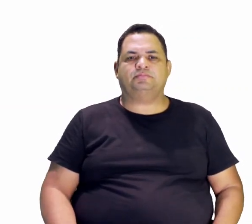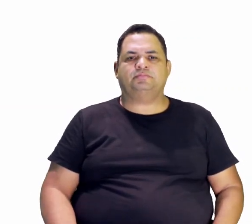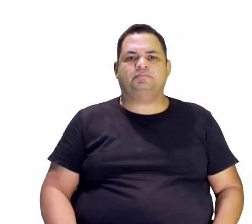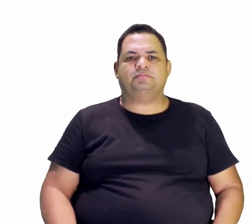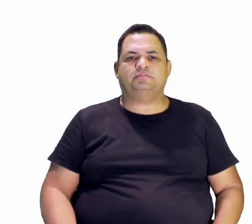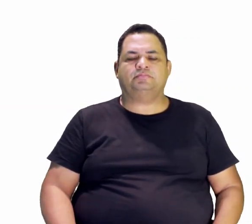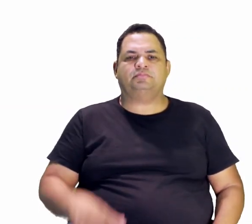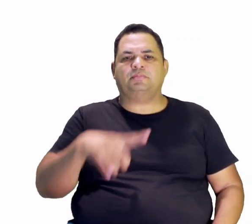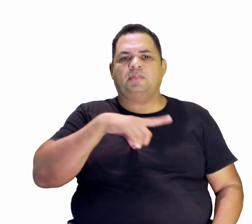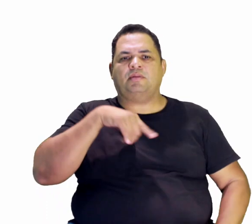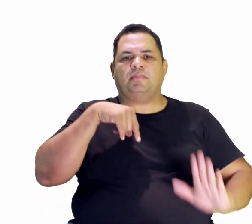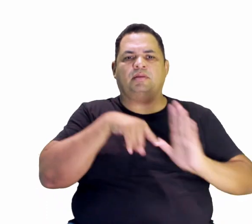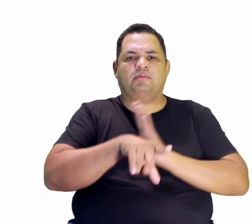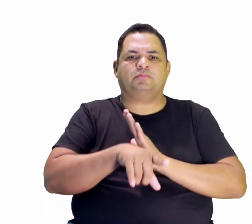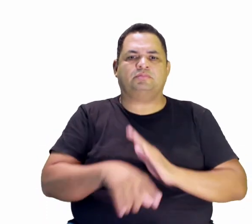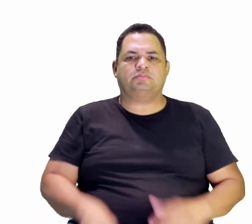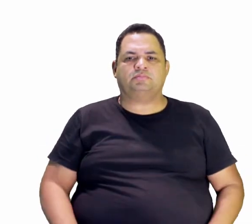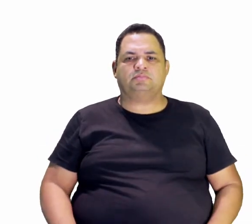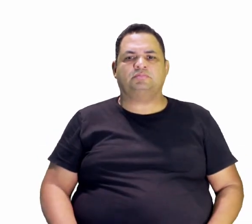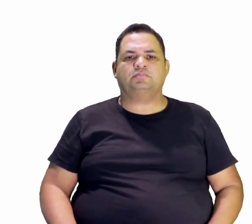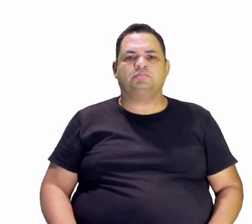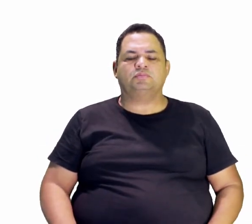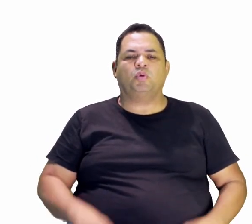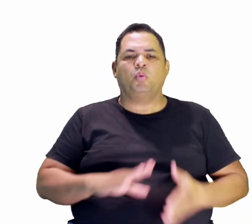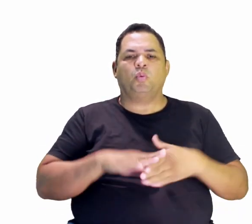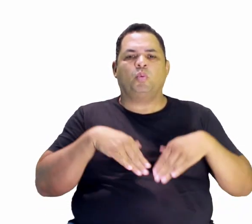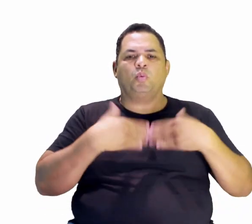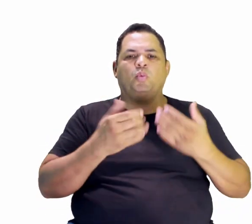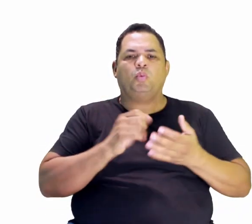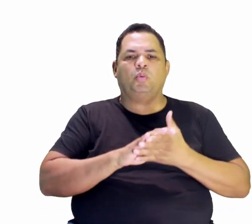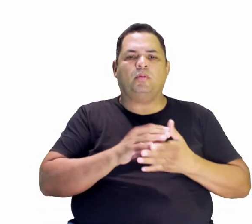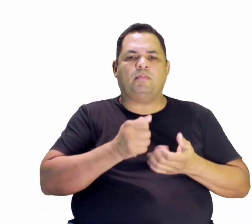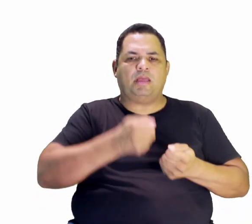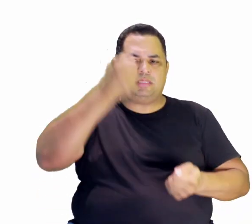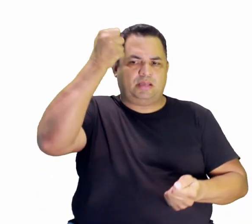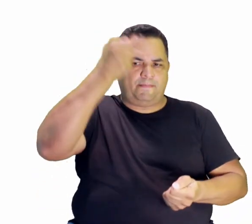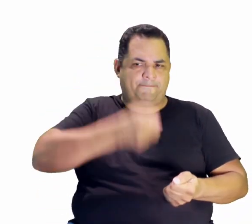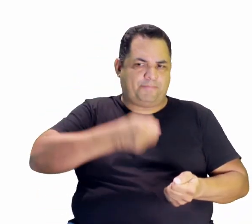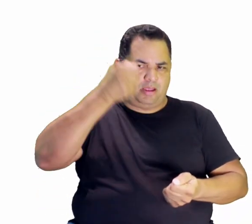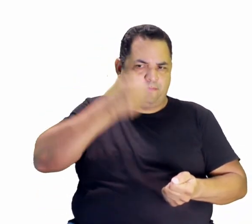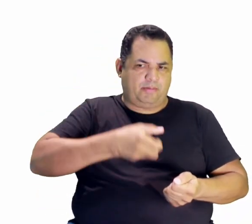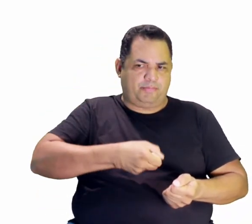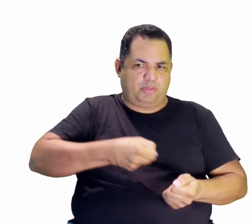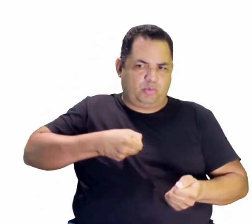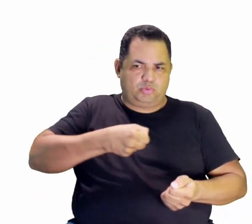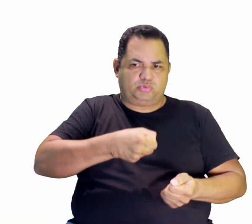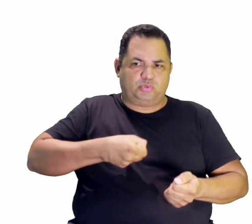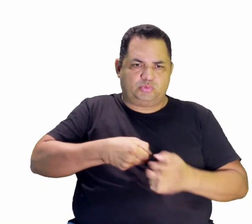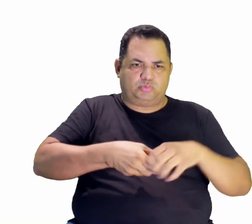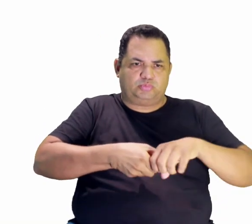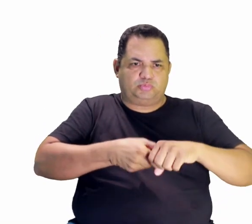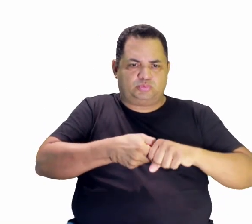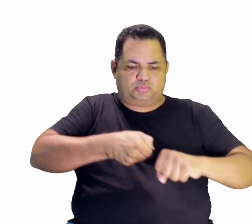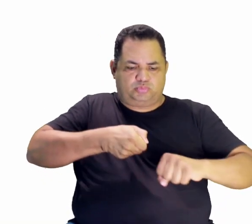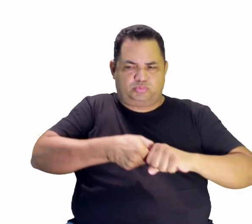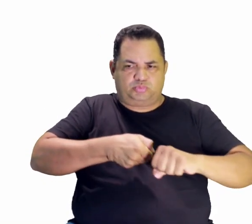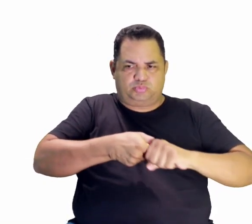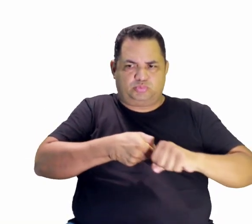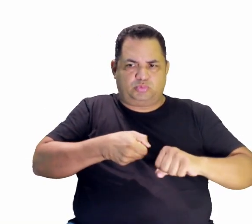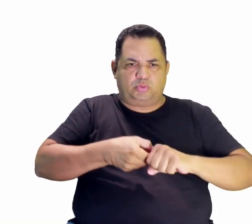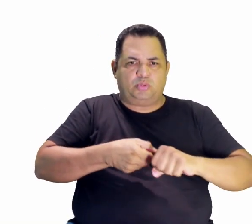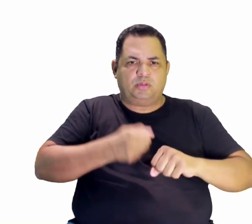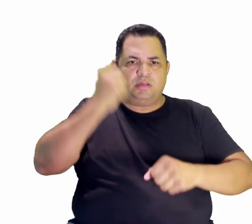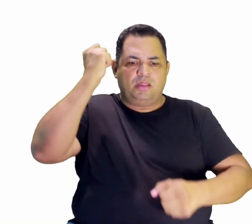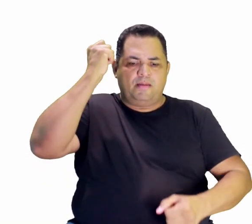Então, tem uma pergunta aí, ó. Quando o cabo do martelo está folgado, geralmente batemos o cabo em